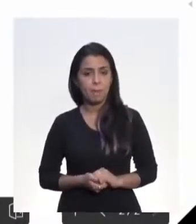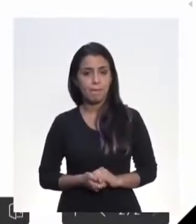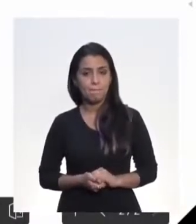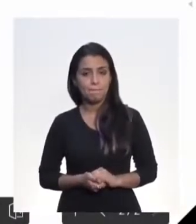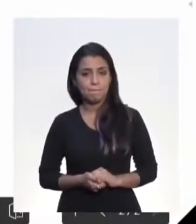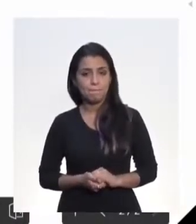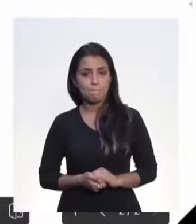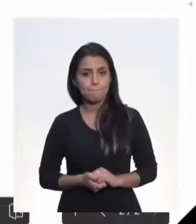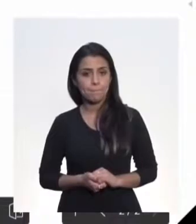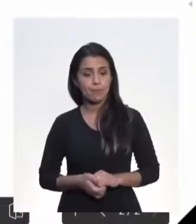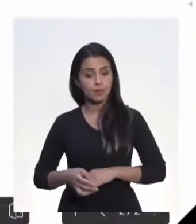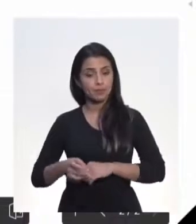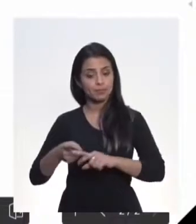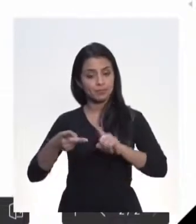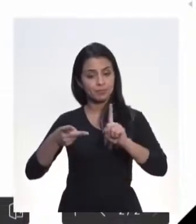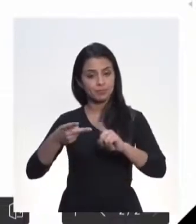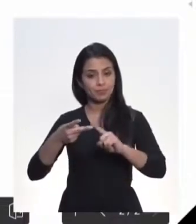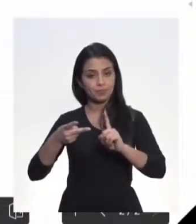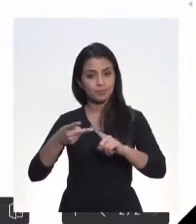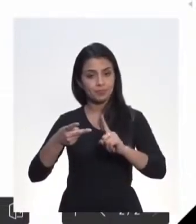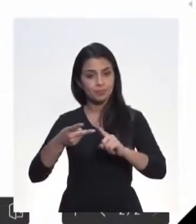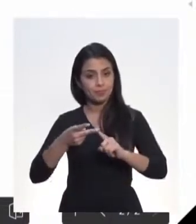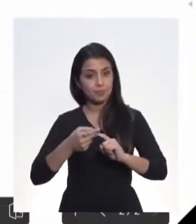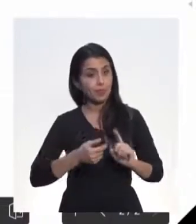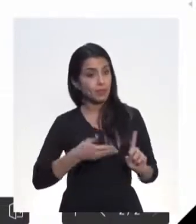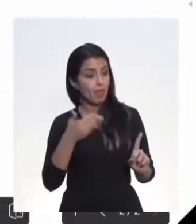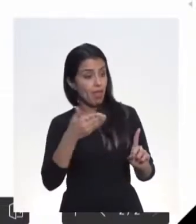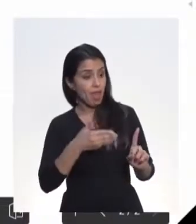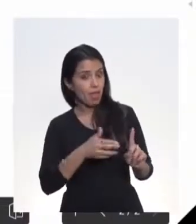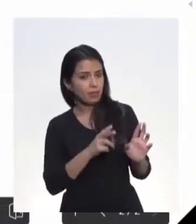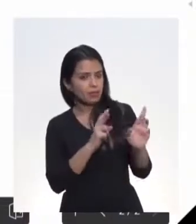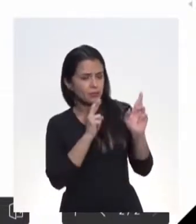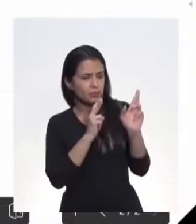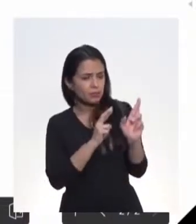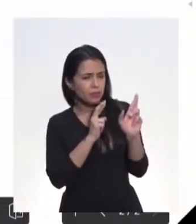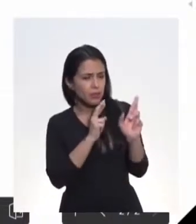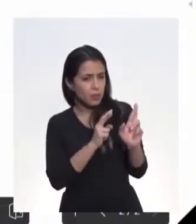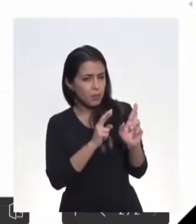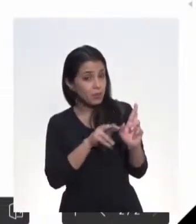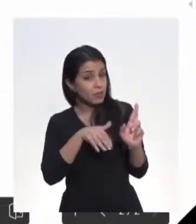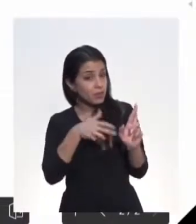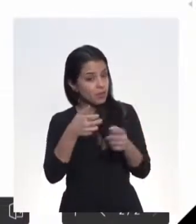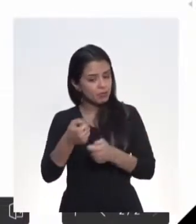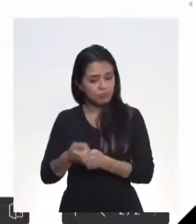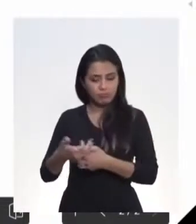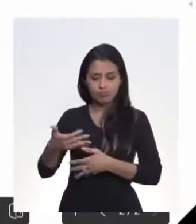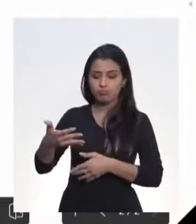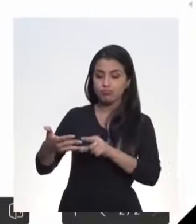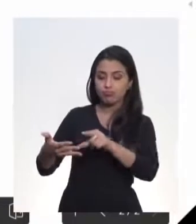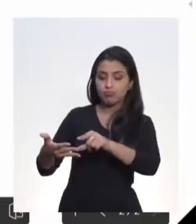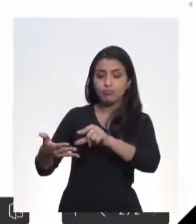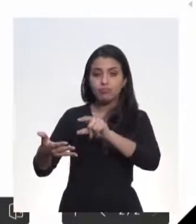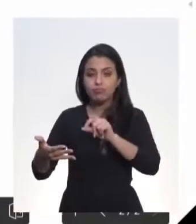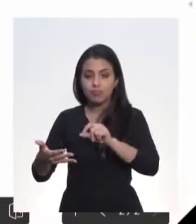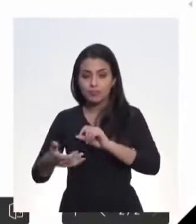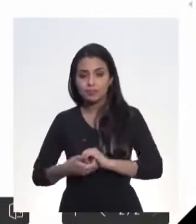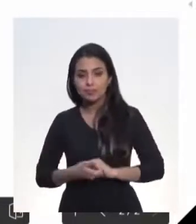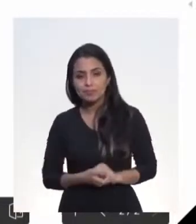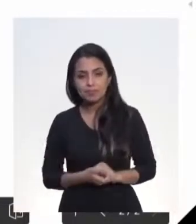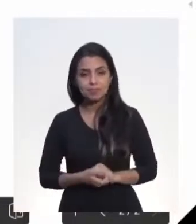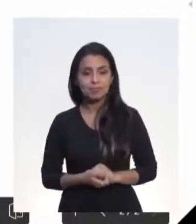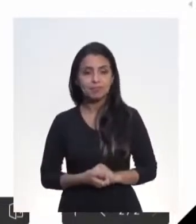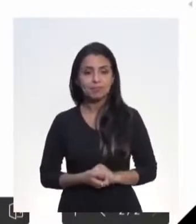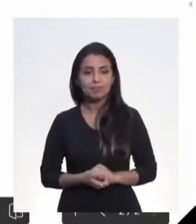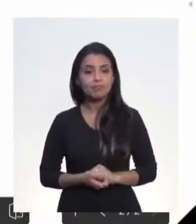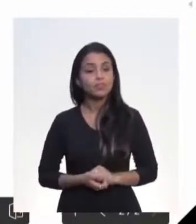torceu muito, sua resposta foi selecionada. Aí, olha só, para mostrar também para vocês uma coisa. Eu